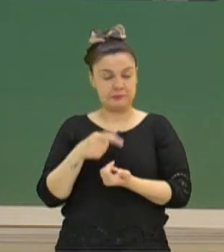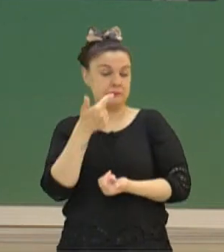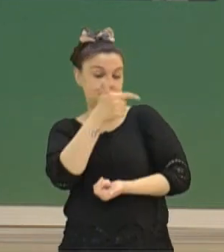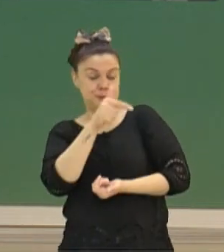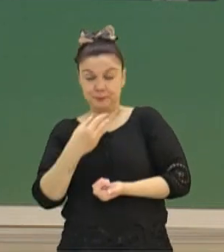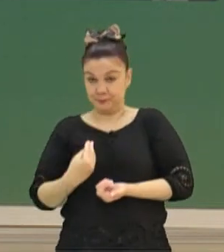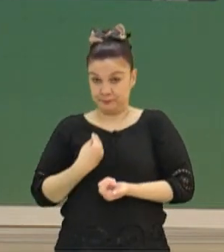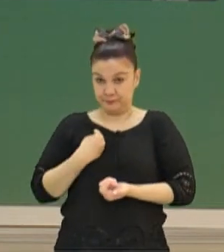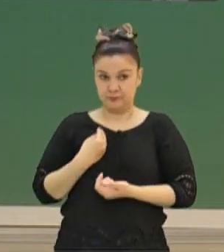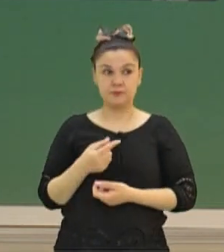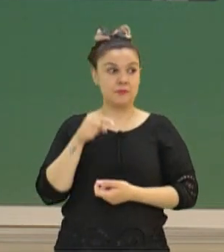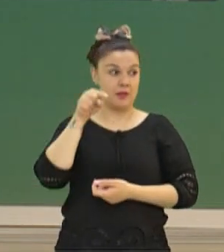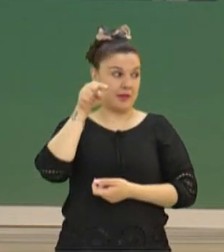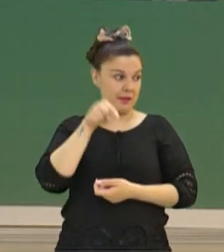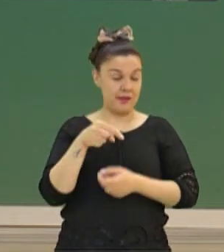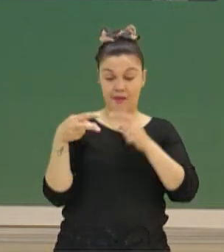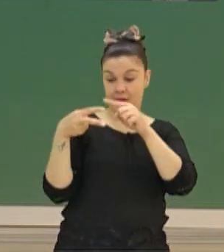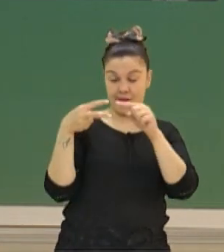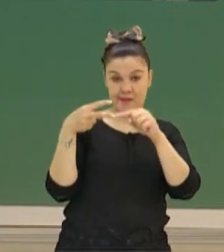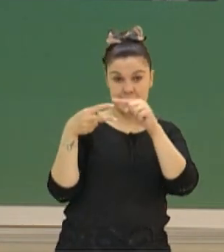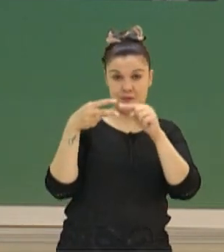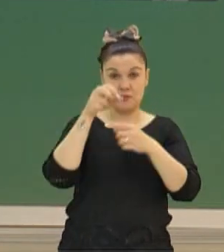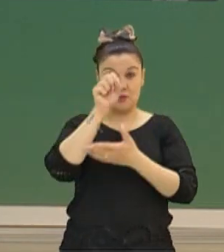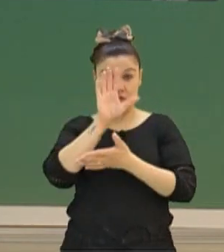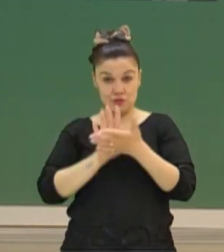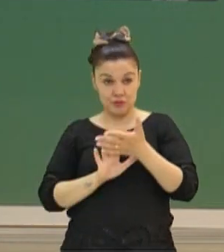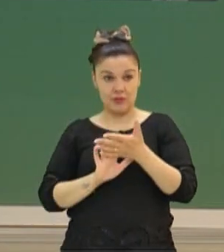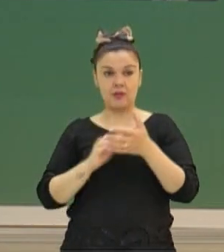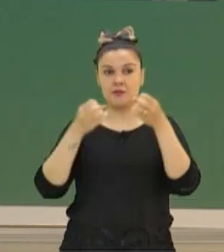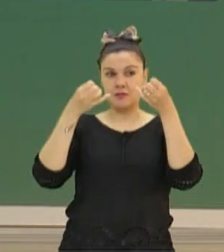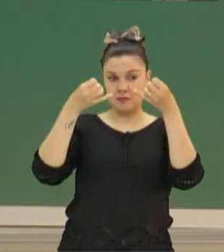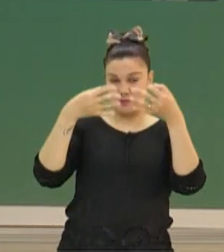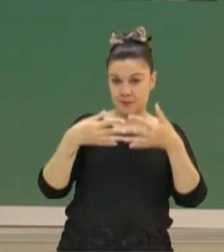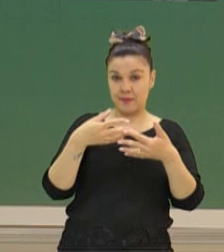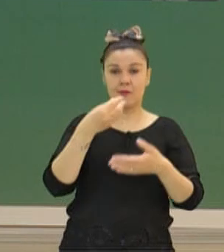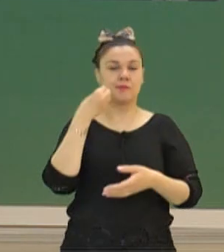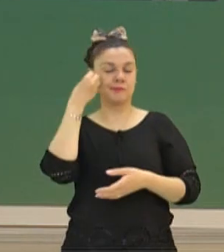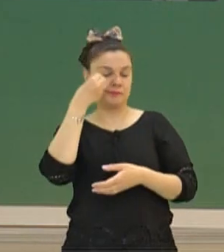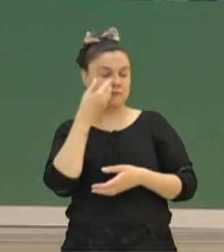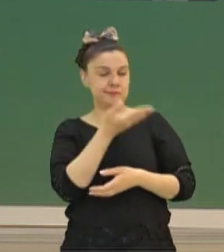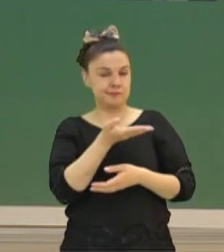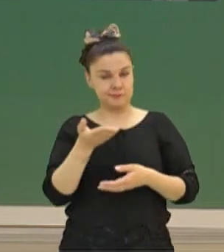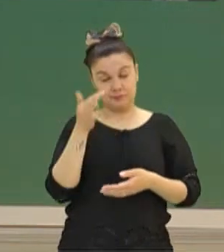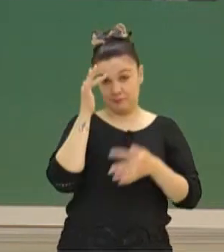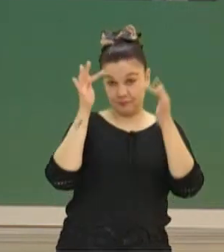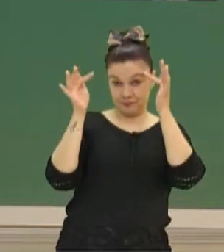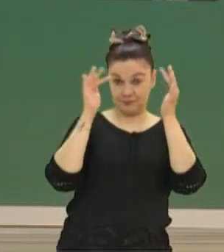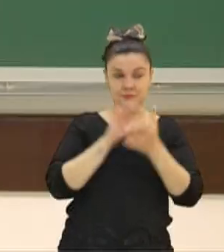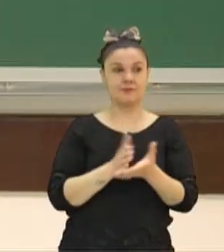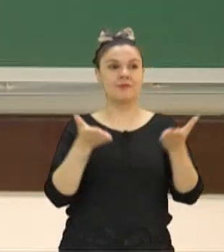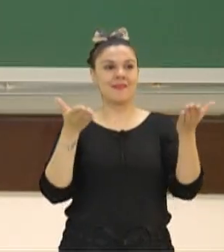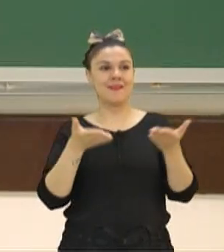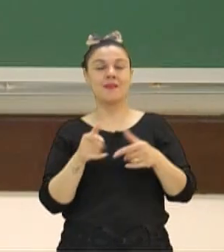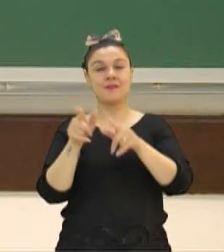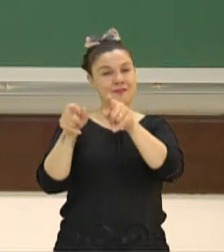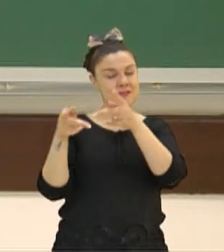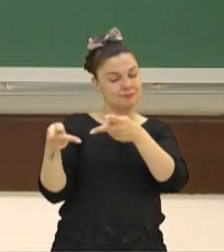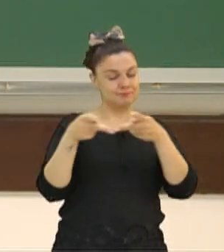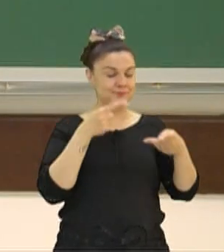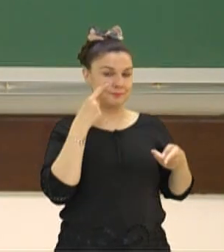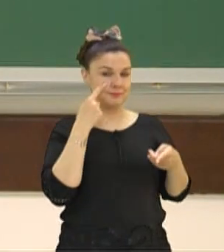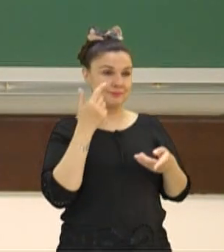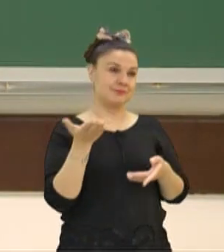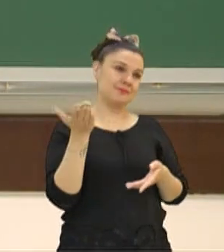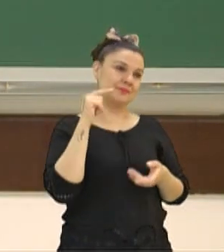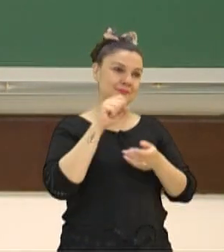surgiam. Essas duas atividades foram feitas para explicar essas teorias. E aí agora eu te convido para fazer